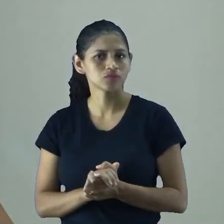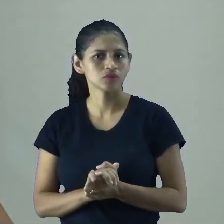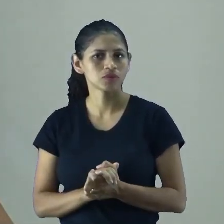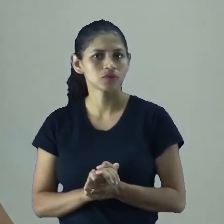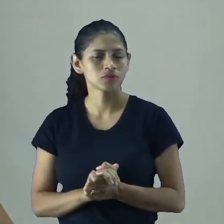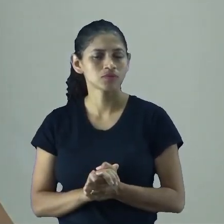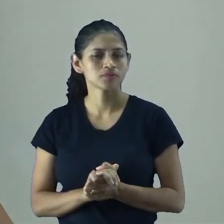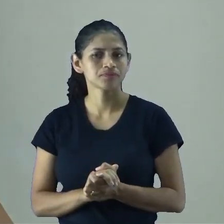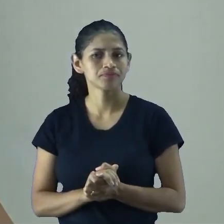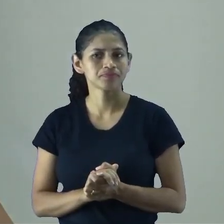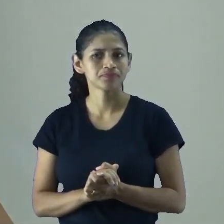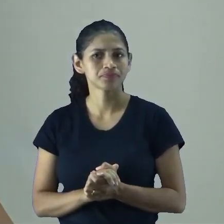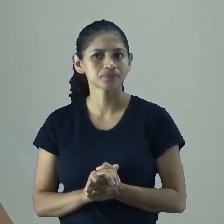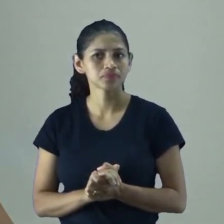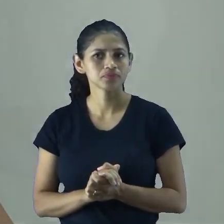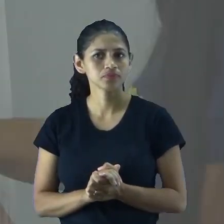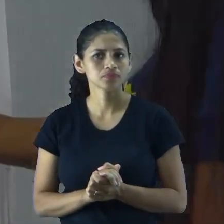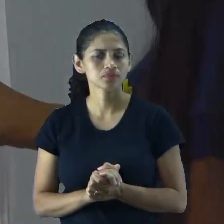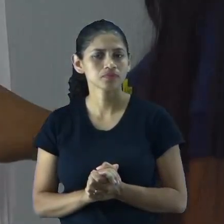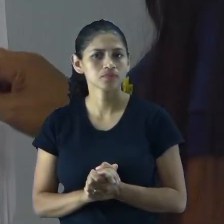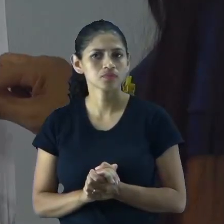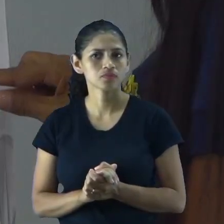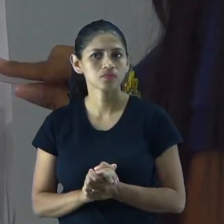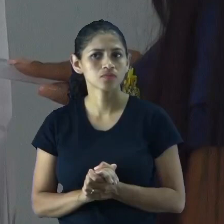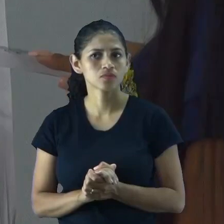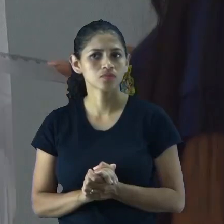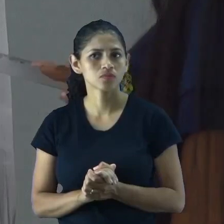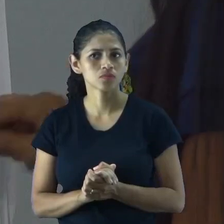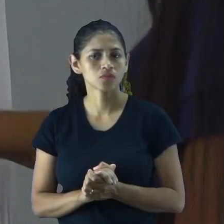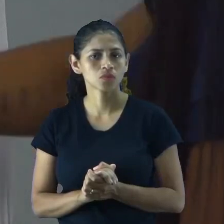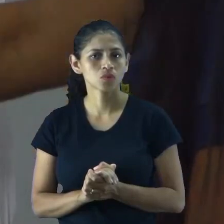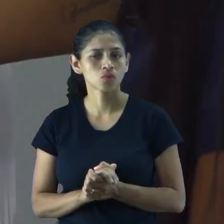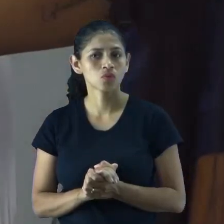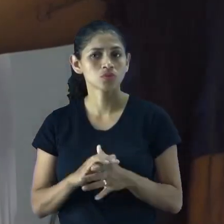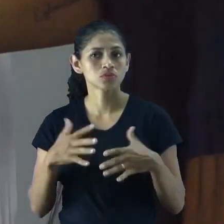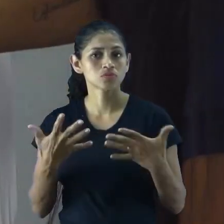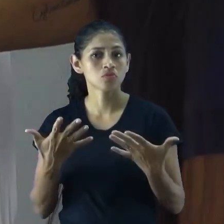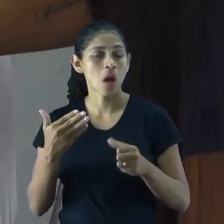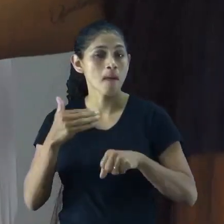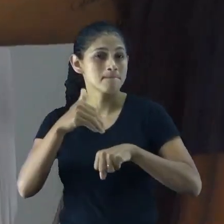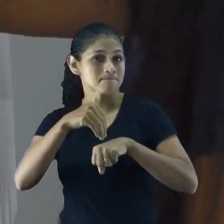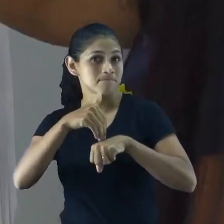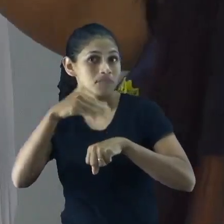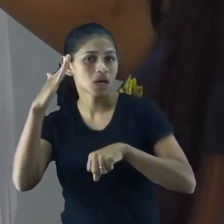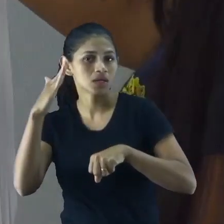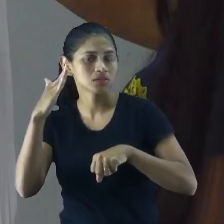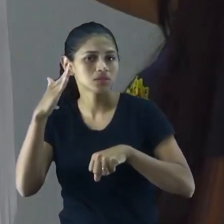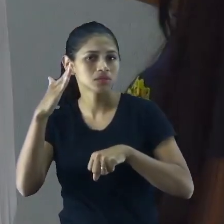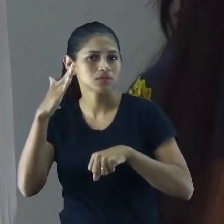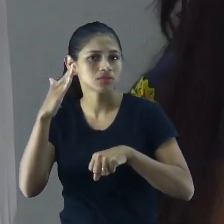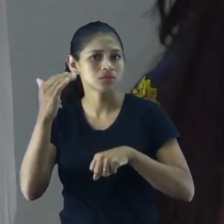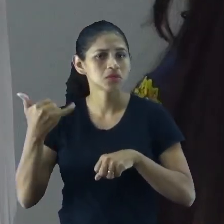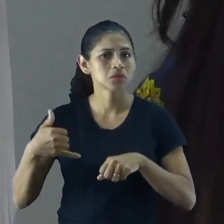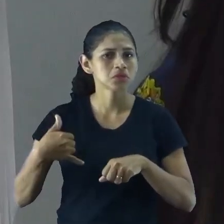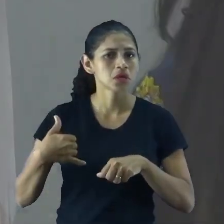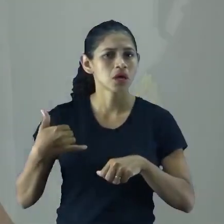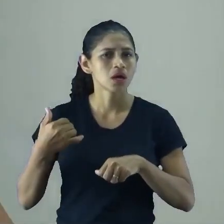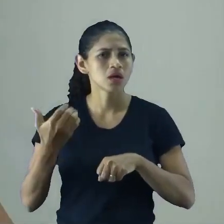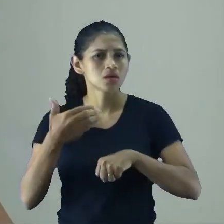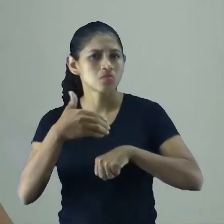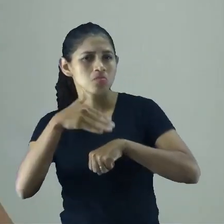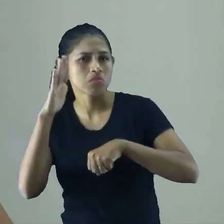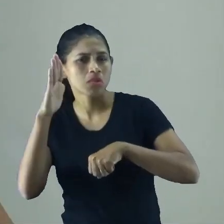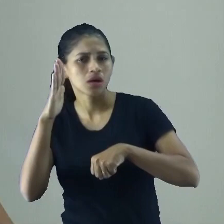que o corvo vive E aí quer saber quantos anos o corpo vive mais que o leão né então vamos identificar o leão aqui